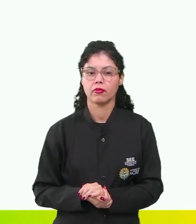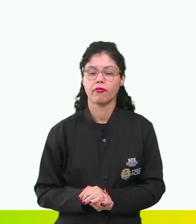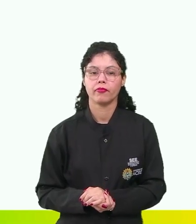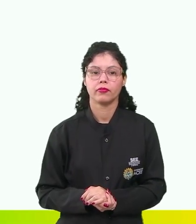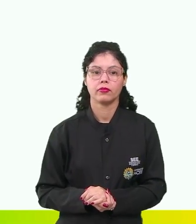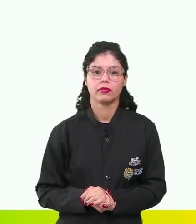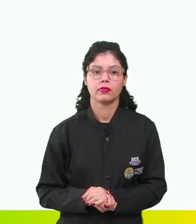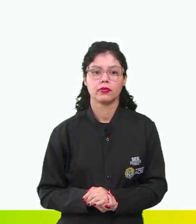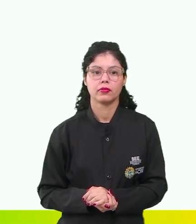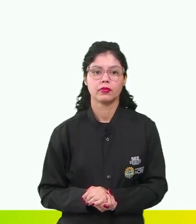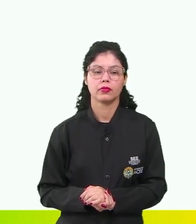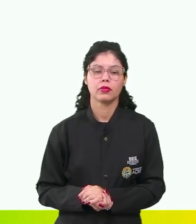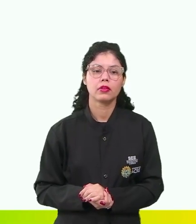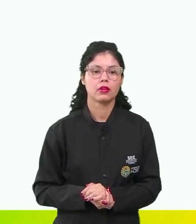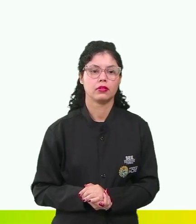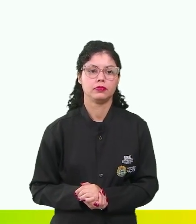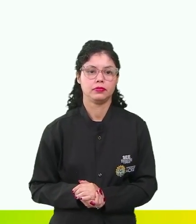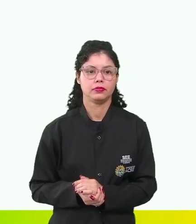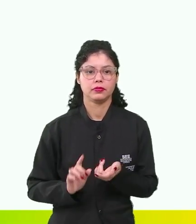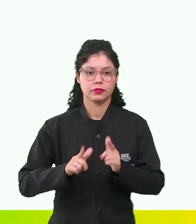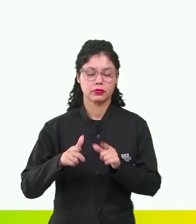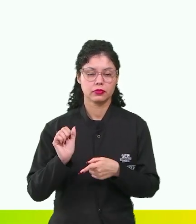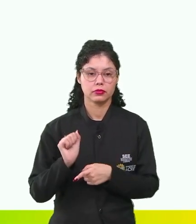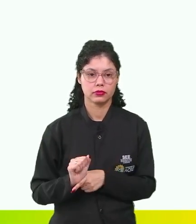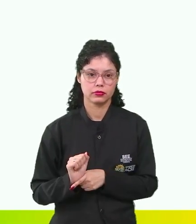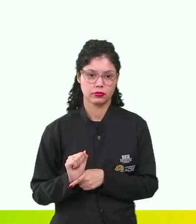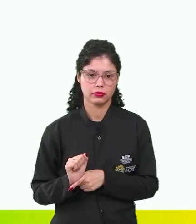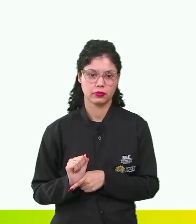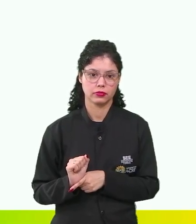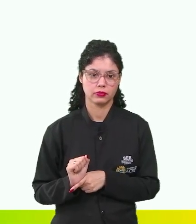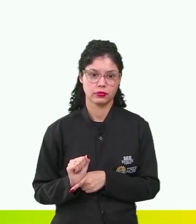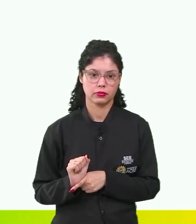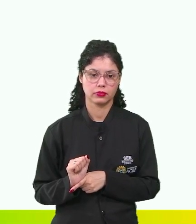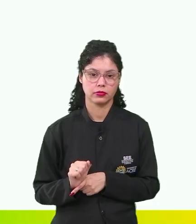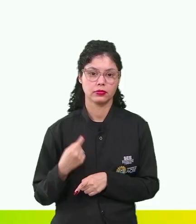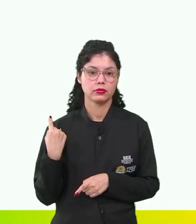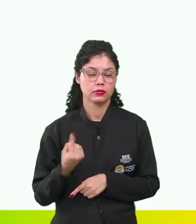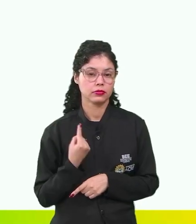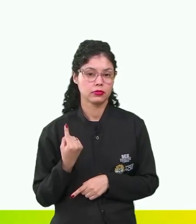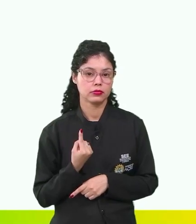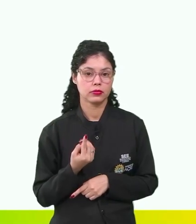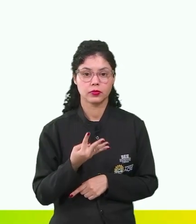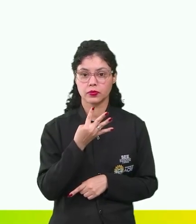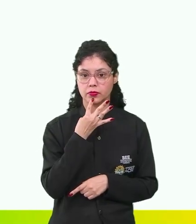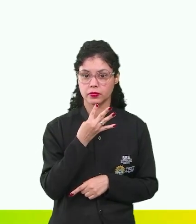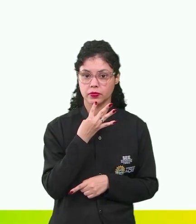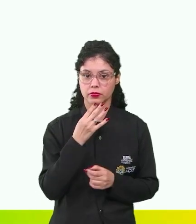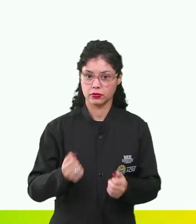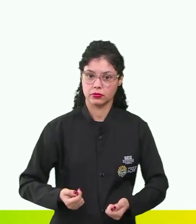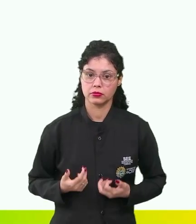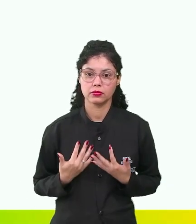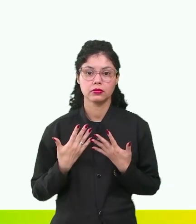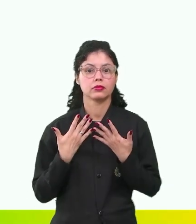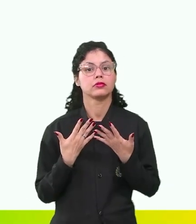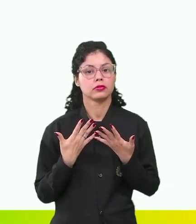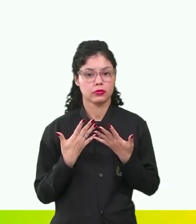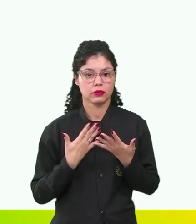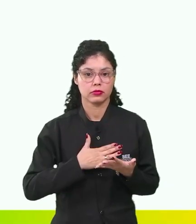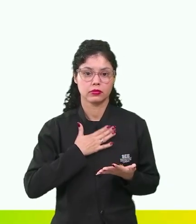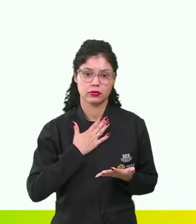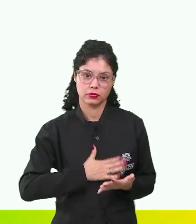abaixo? Aí nós temos na letra A a capacidade de o indivíduo